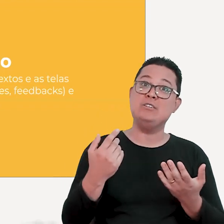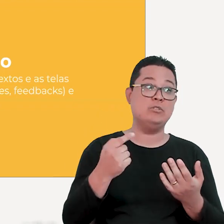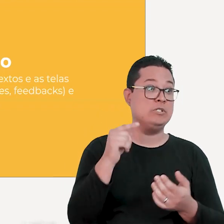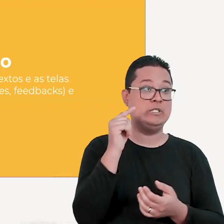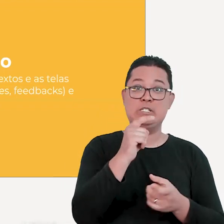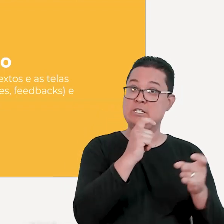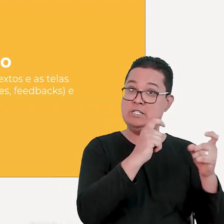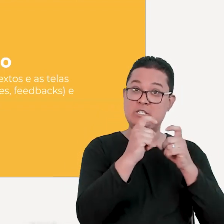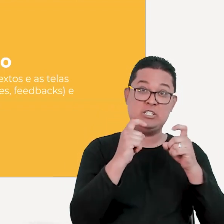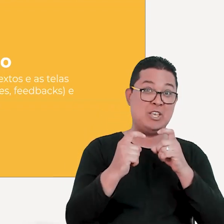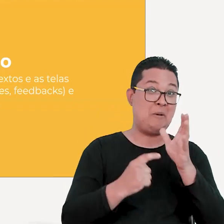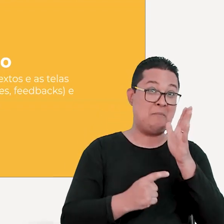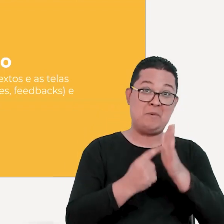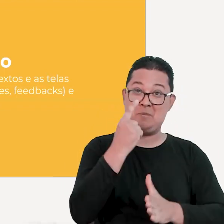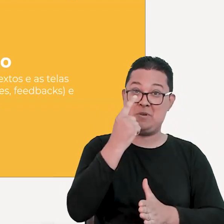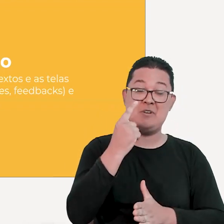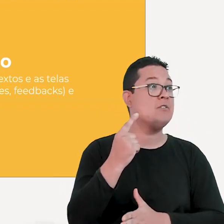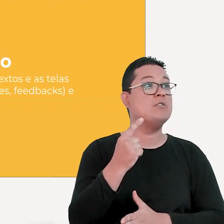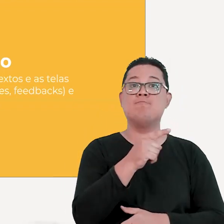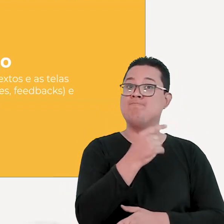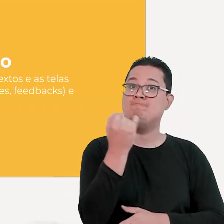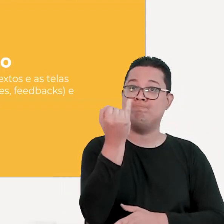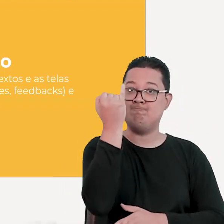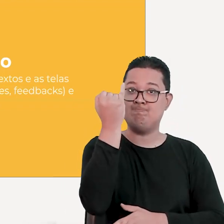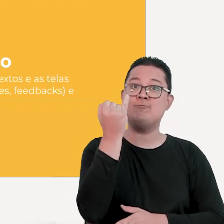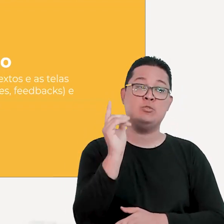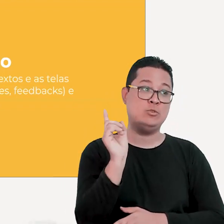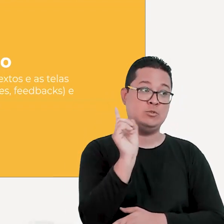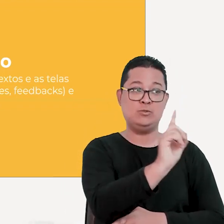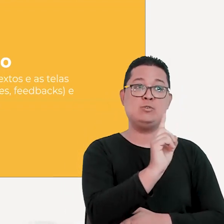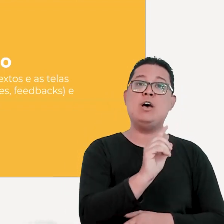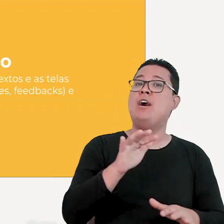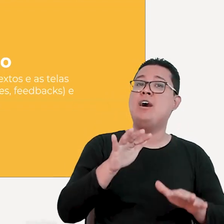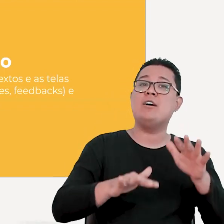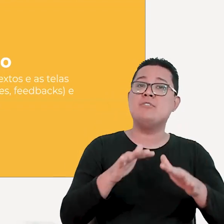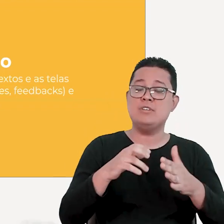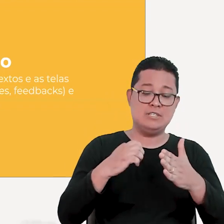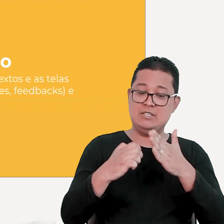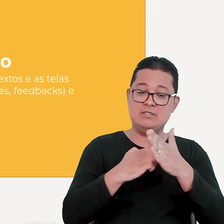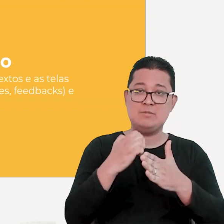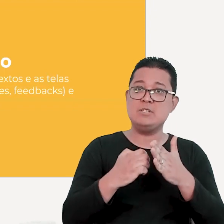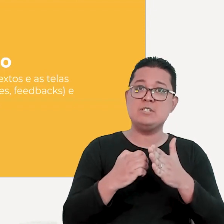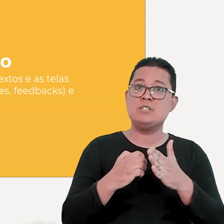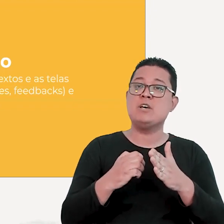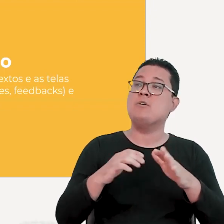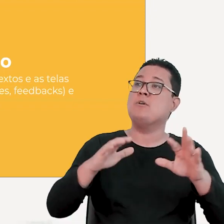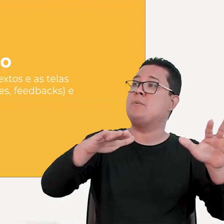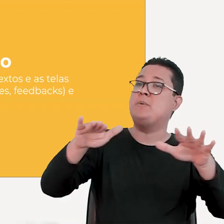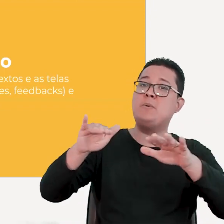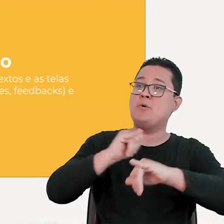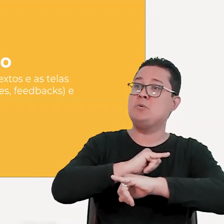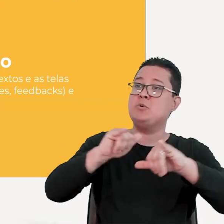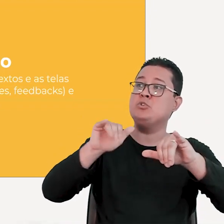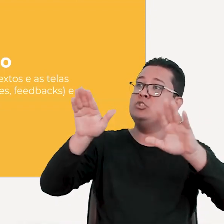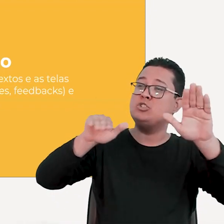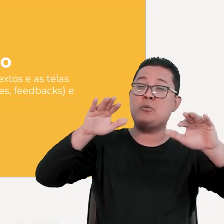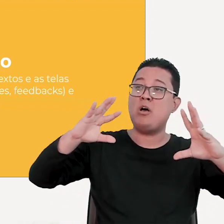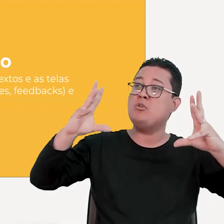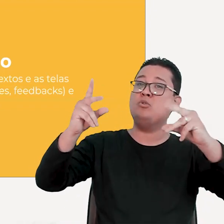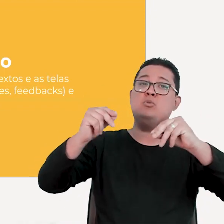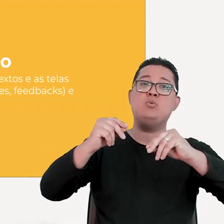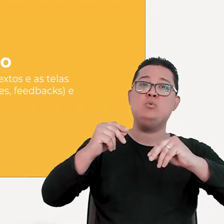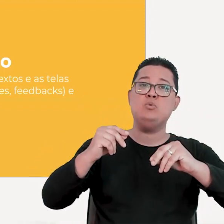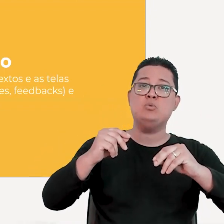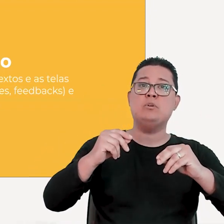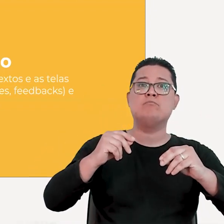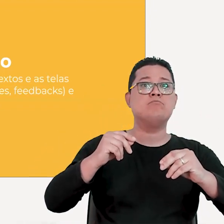não convidam um time de design ou então não convidam a pessoa UX Writer. Mas se você pode, participe, peça